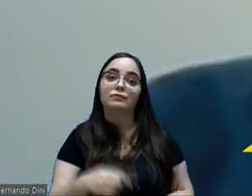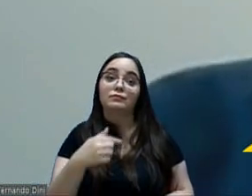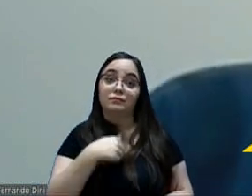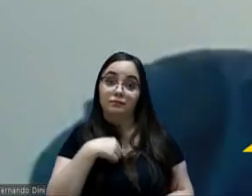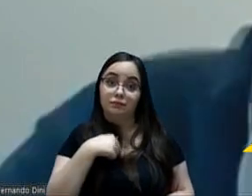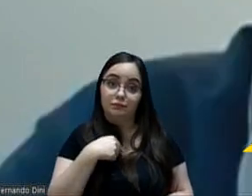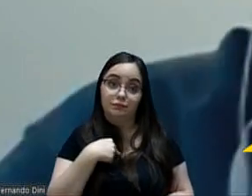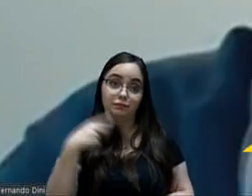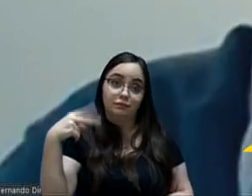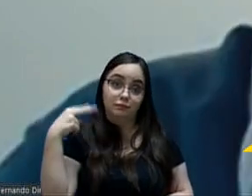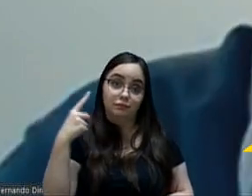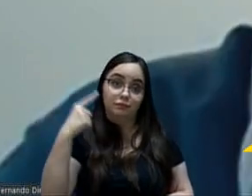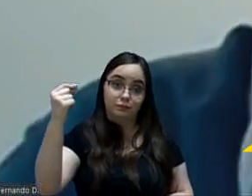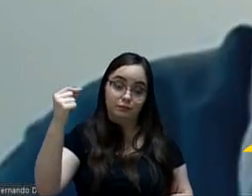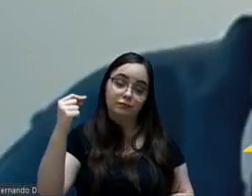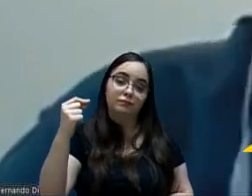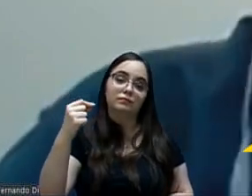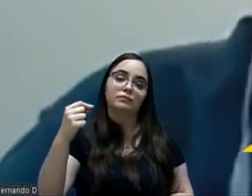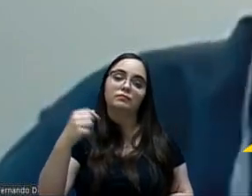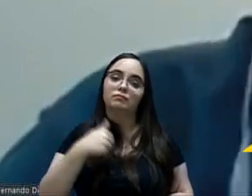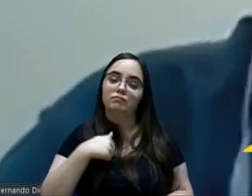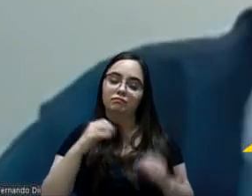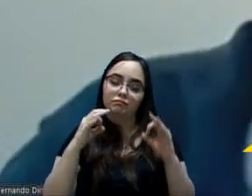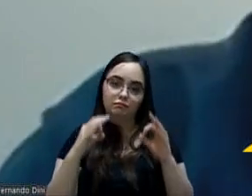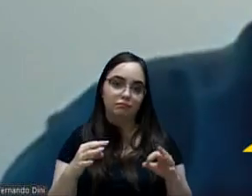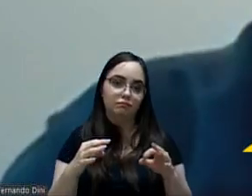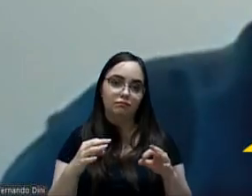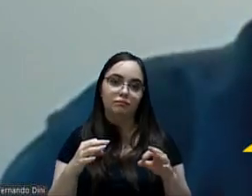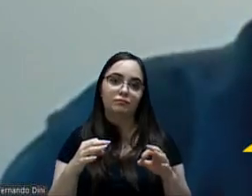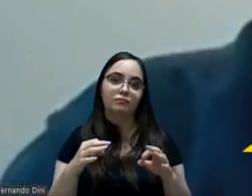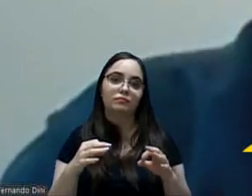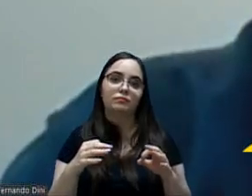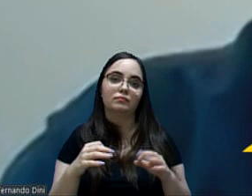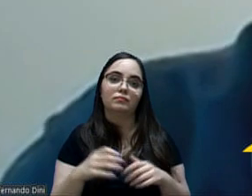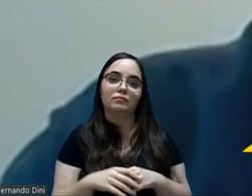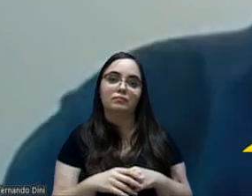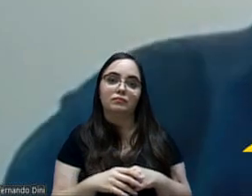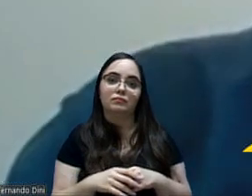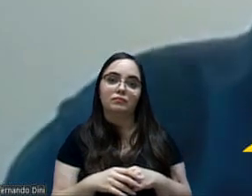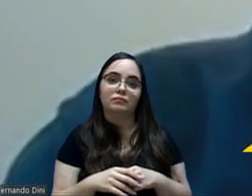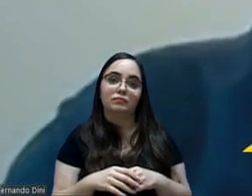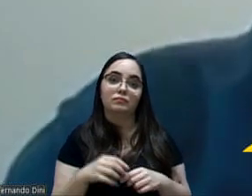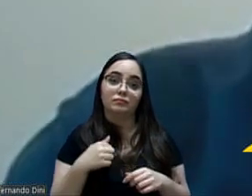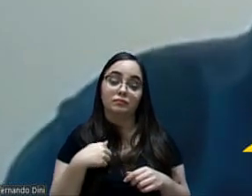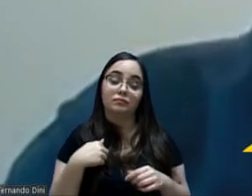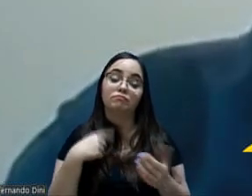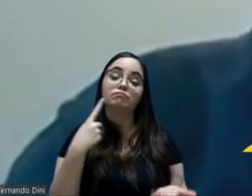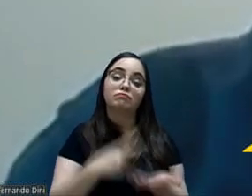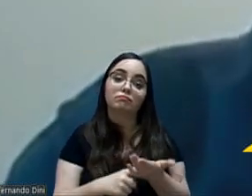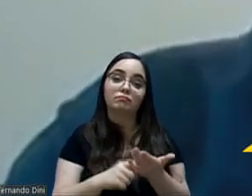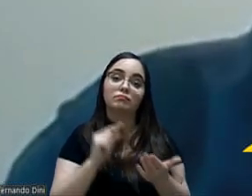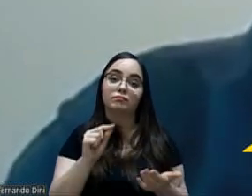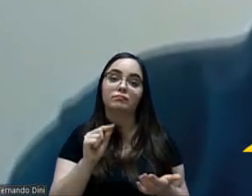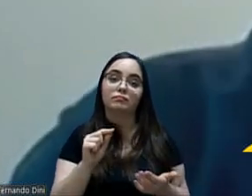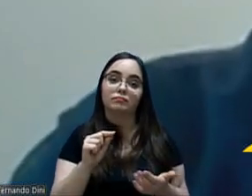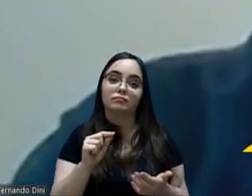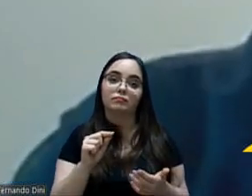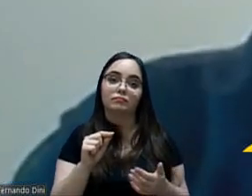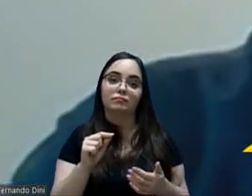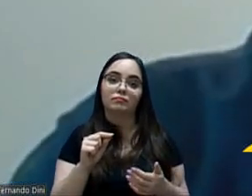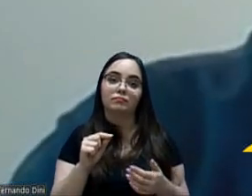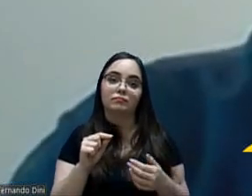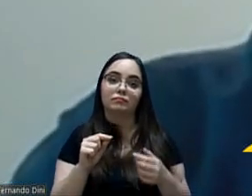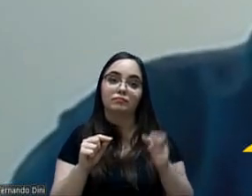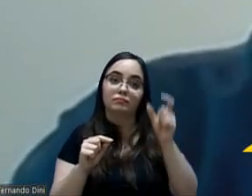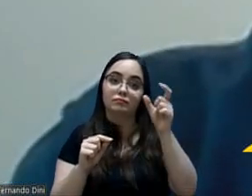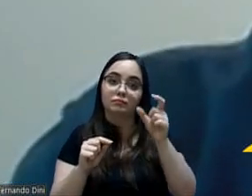eu estiver aqui, presidente, você pode ter certeza absoluta e todos que nos acompanham, o meu comprometimento é com